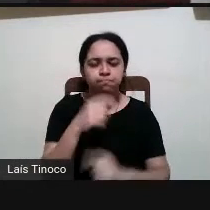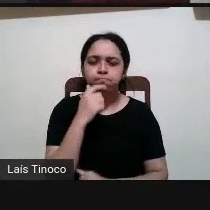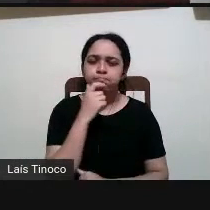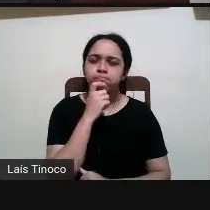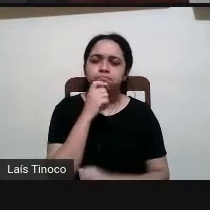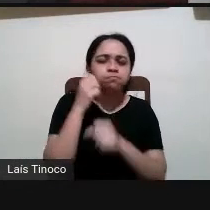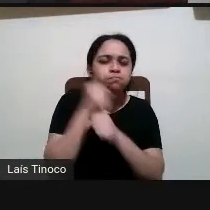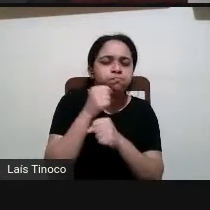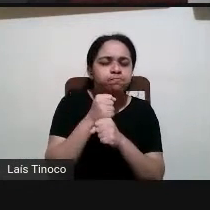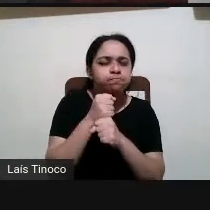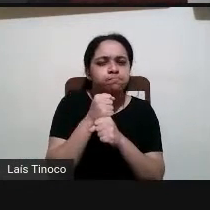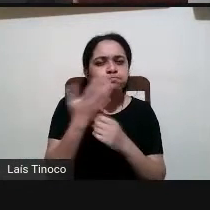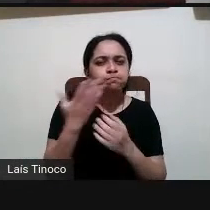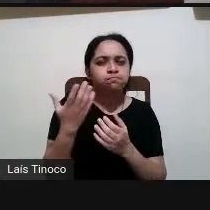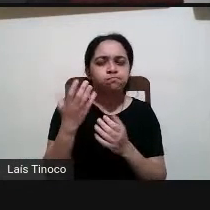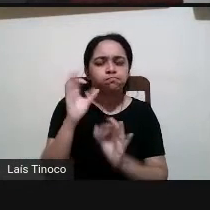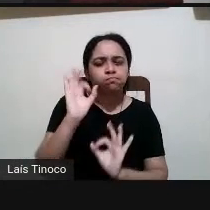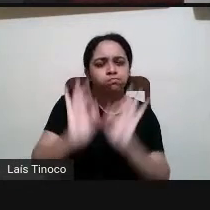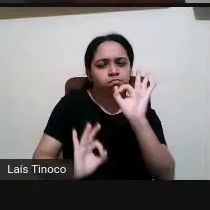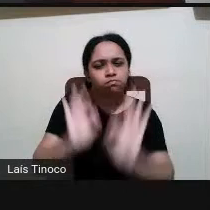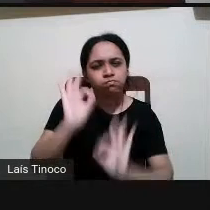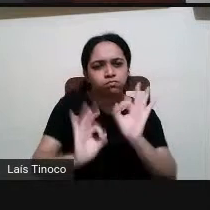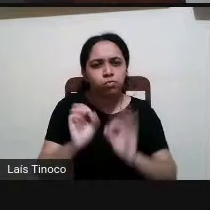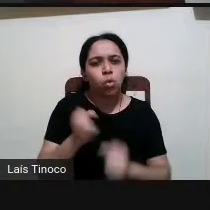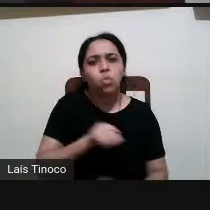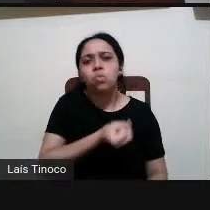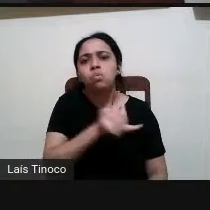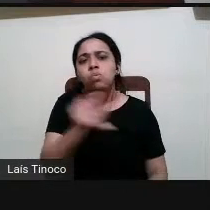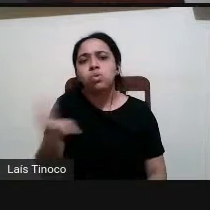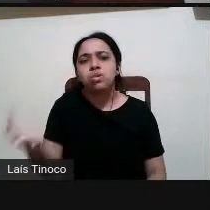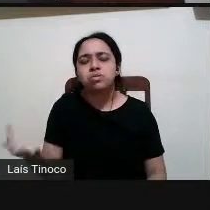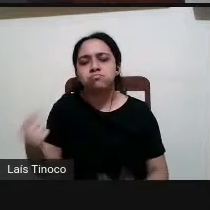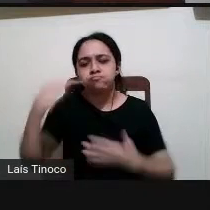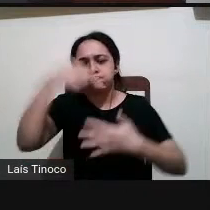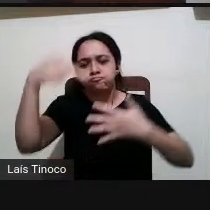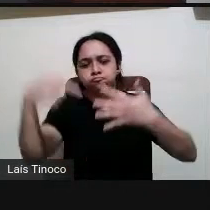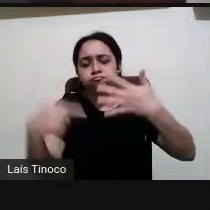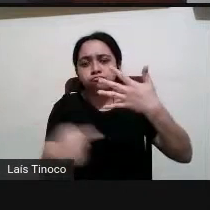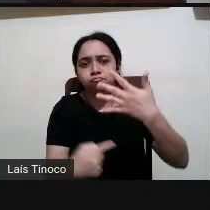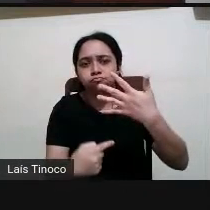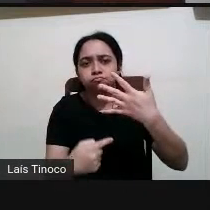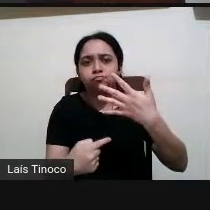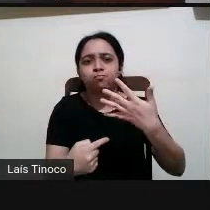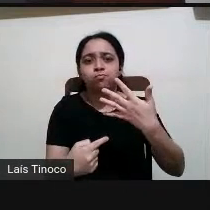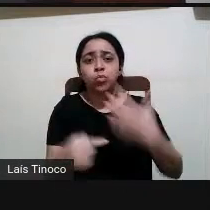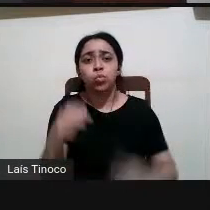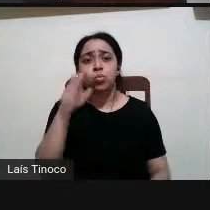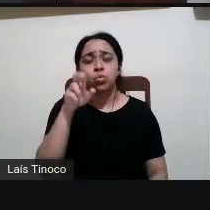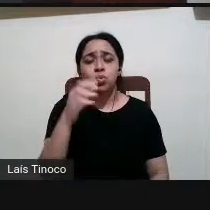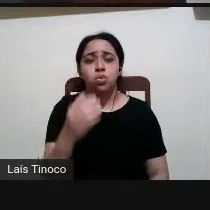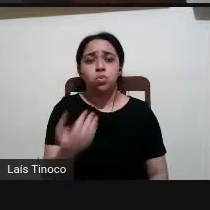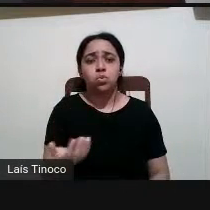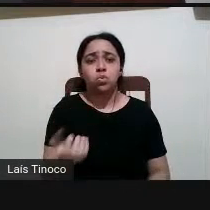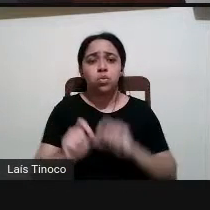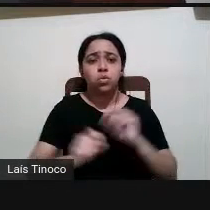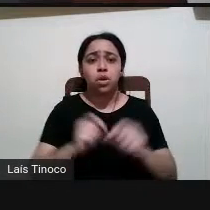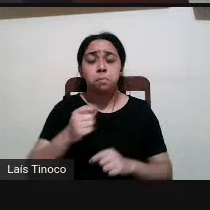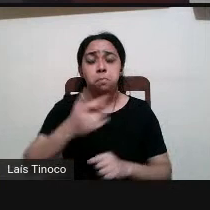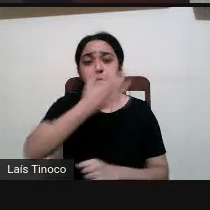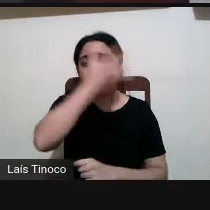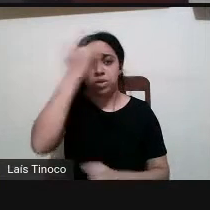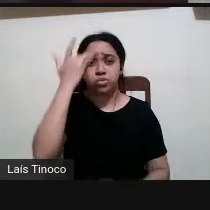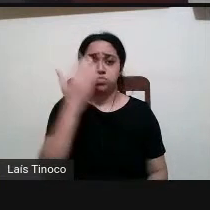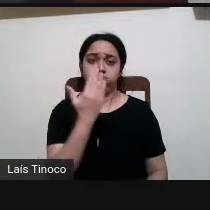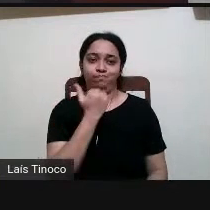de microplástico, quantos itens microplásticos poderiam ser consumidos pelas pessoas por ano. Então, por